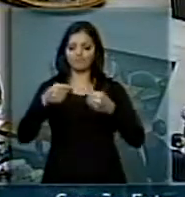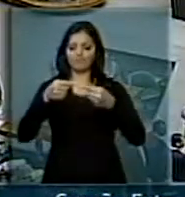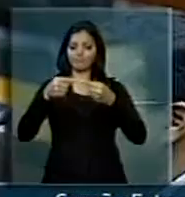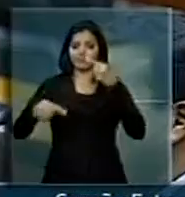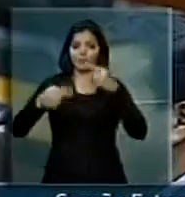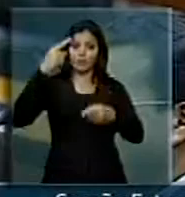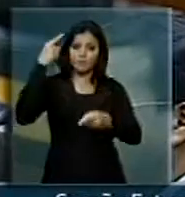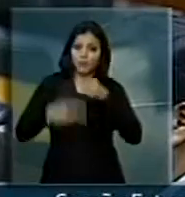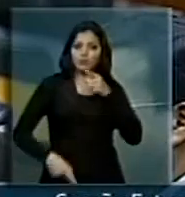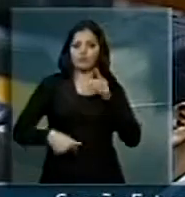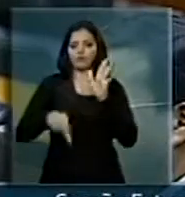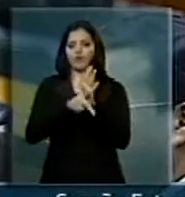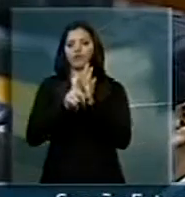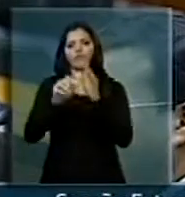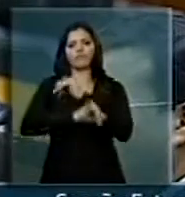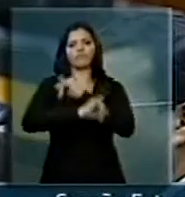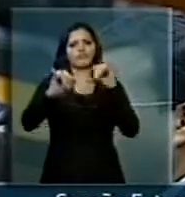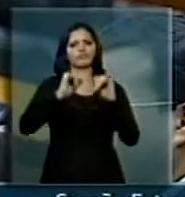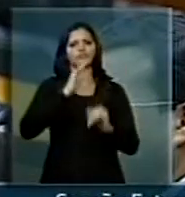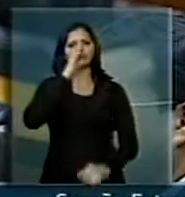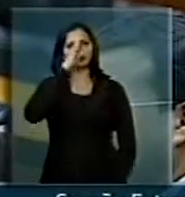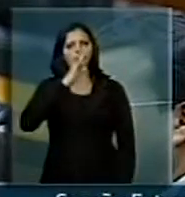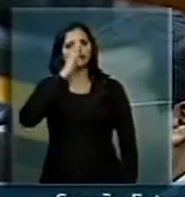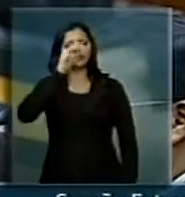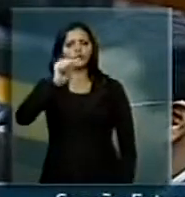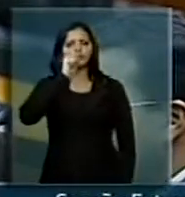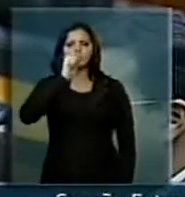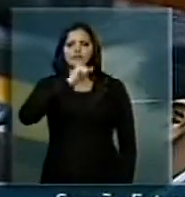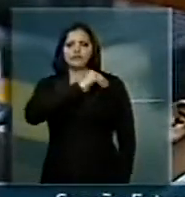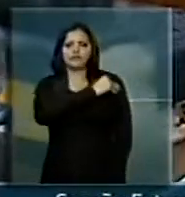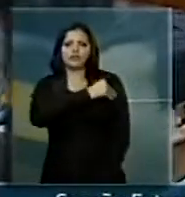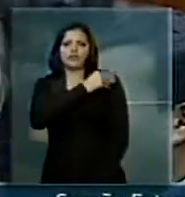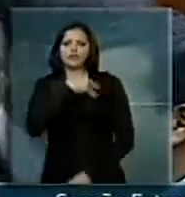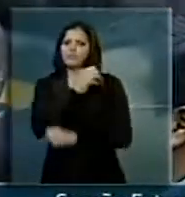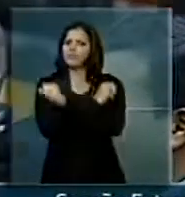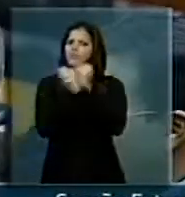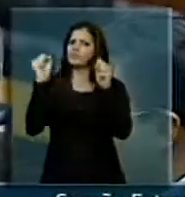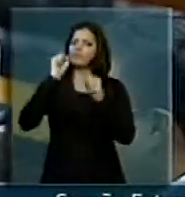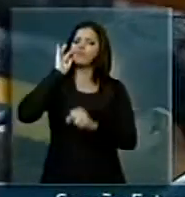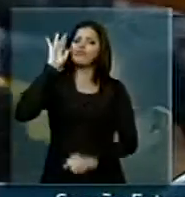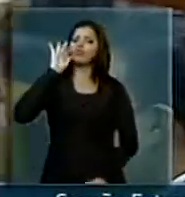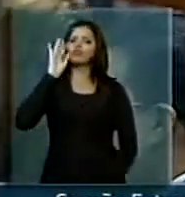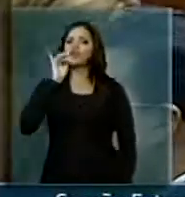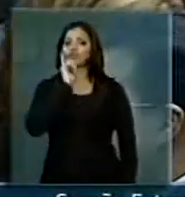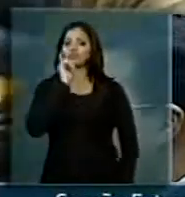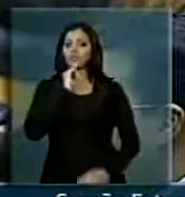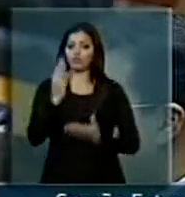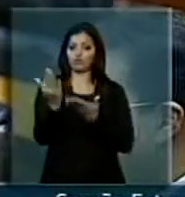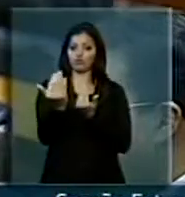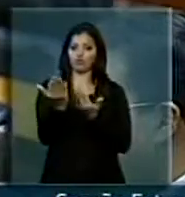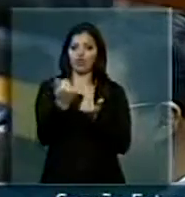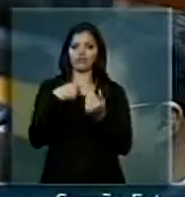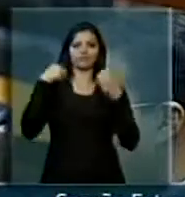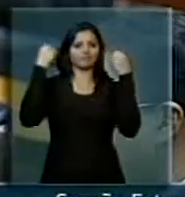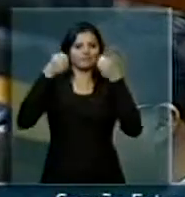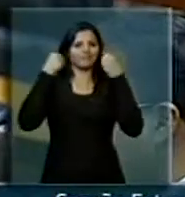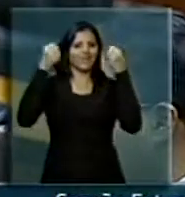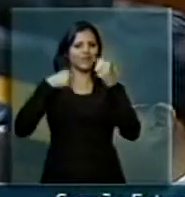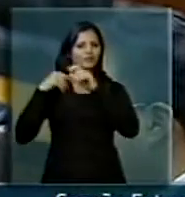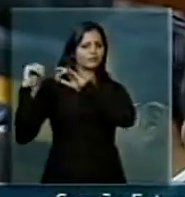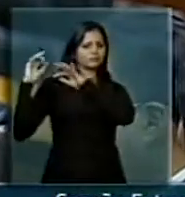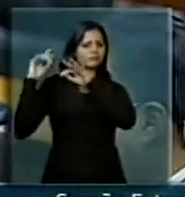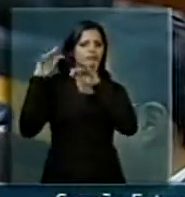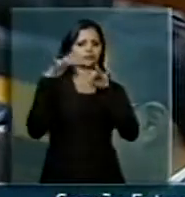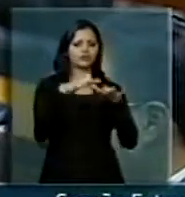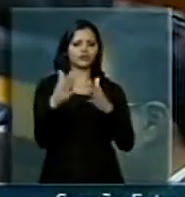uma proibição específica, até porque não é possível a gente imaginar um evento com jovens, uma manifestação de jovens,